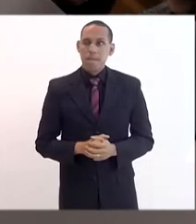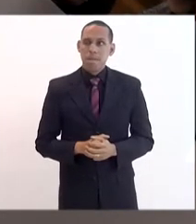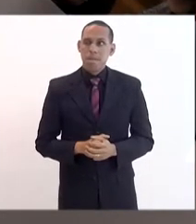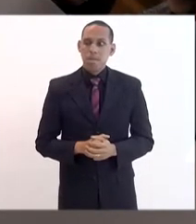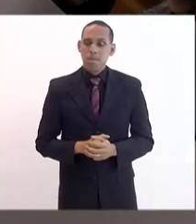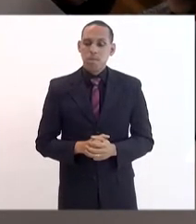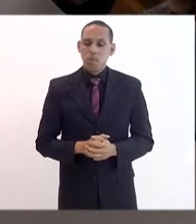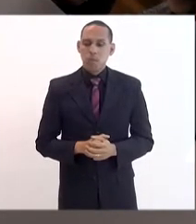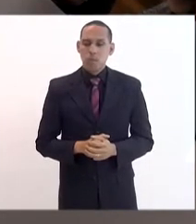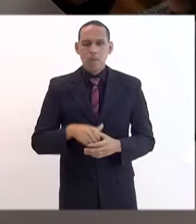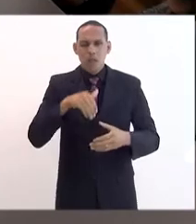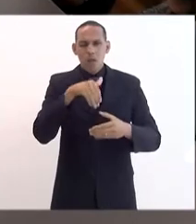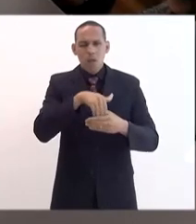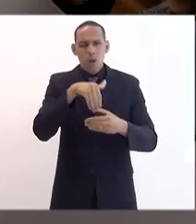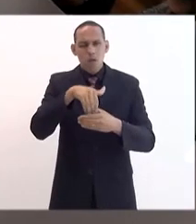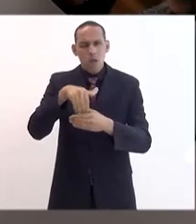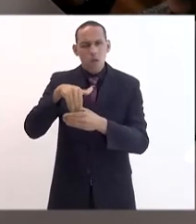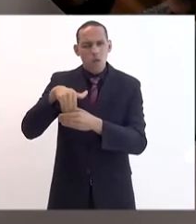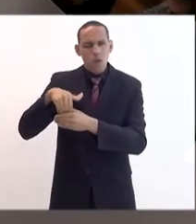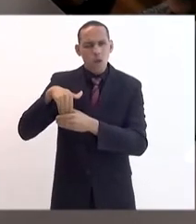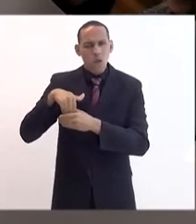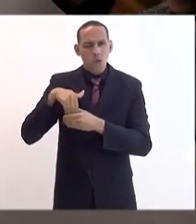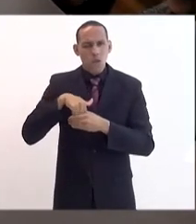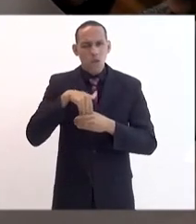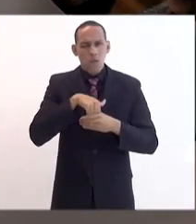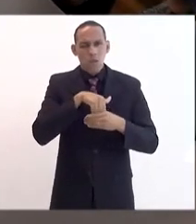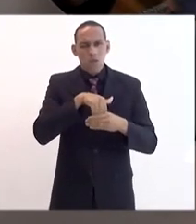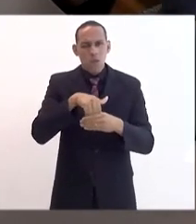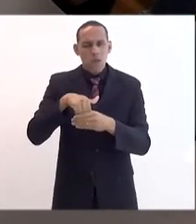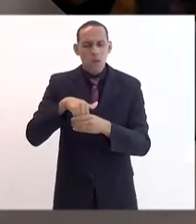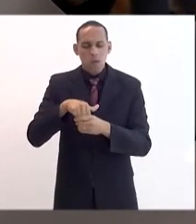essas votações